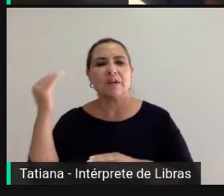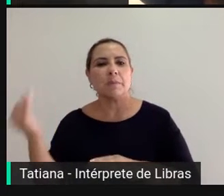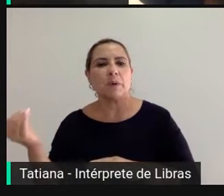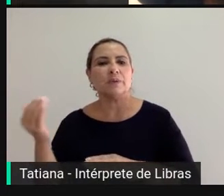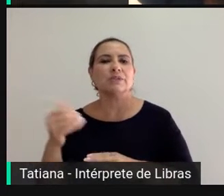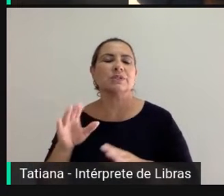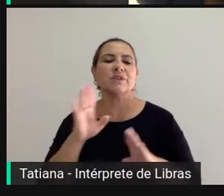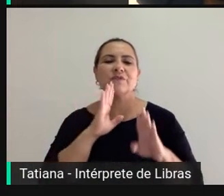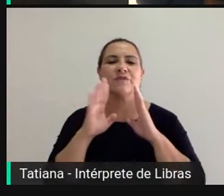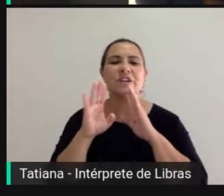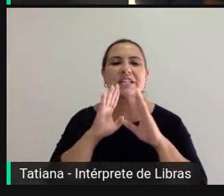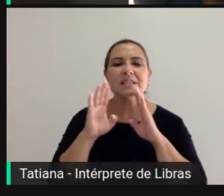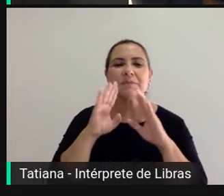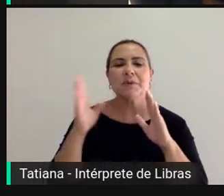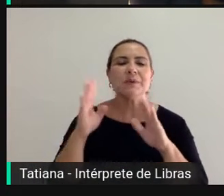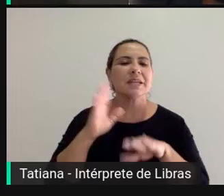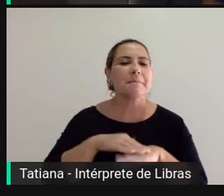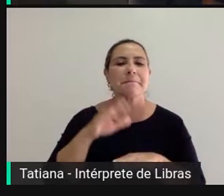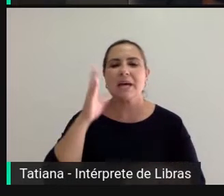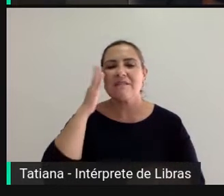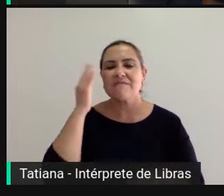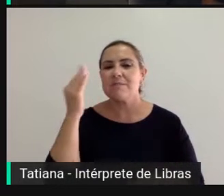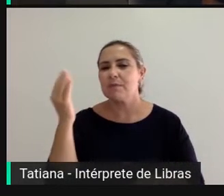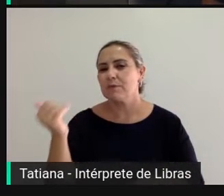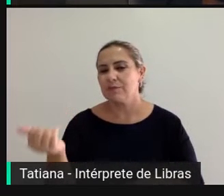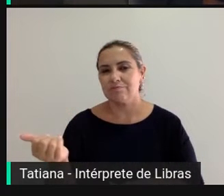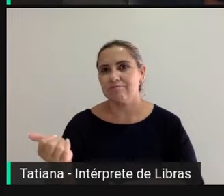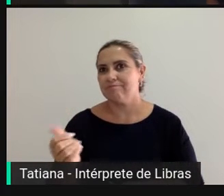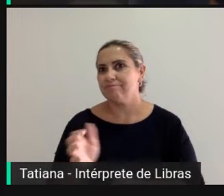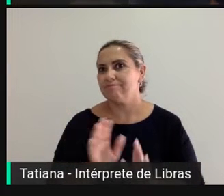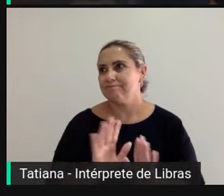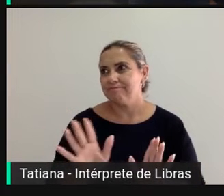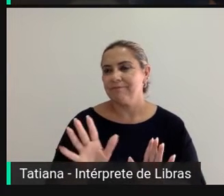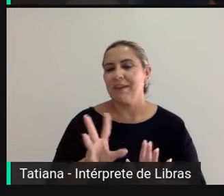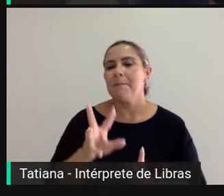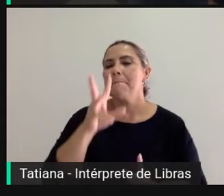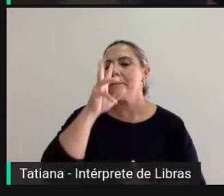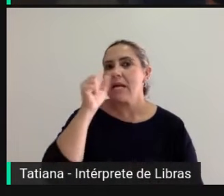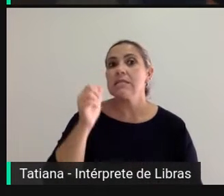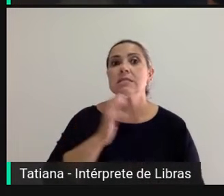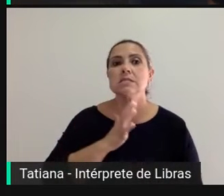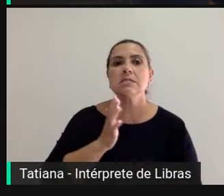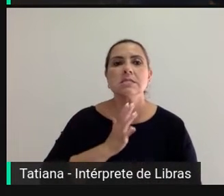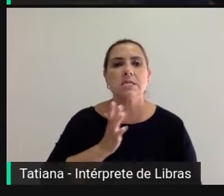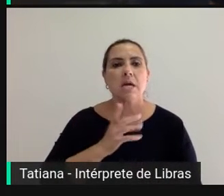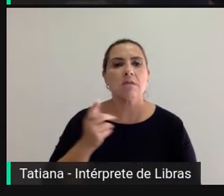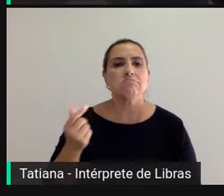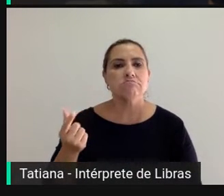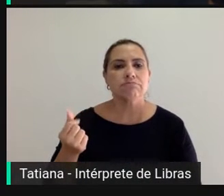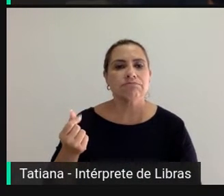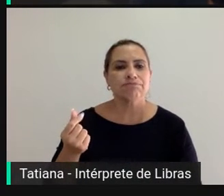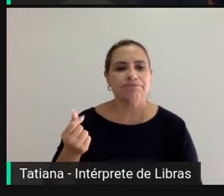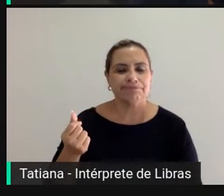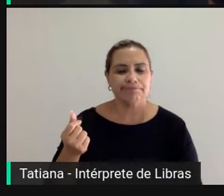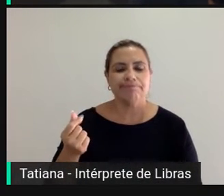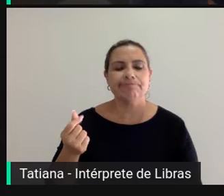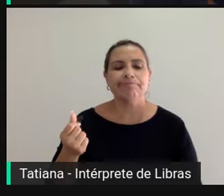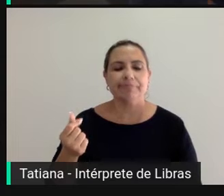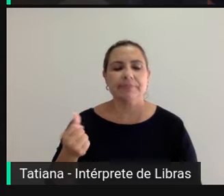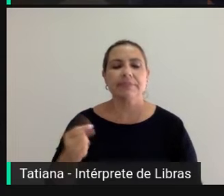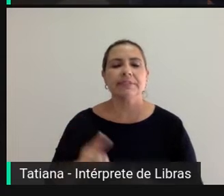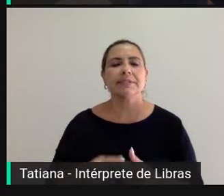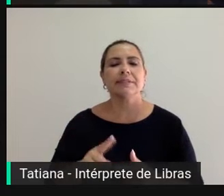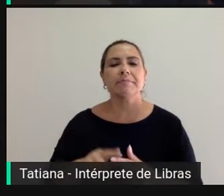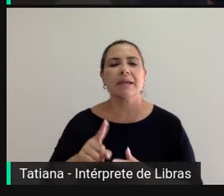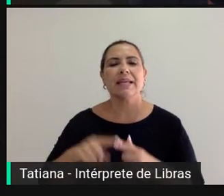das listas das empresas não apenas mais poderosas, né, pelo nível de informação que elas detêm e que